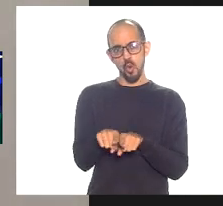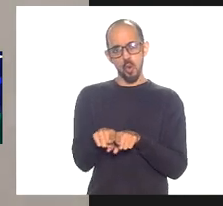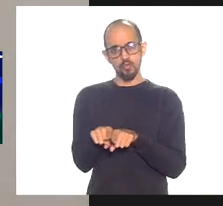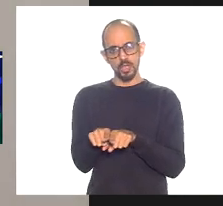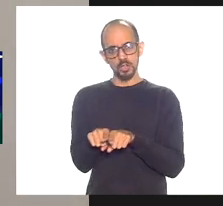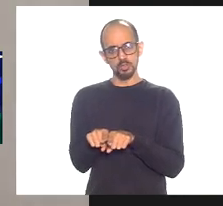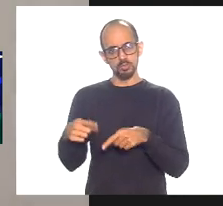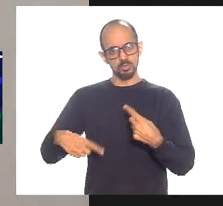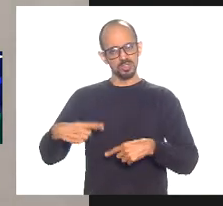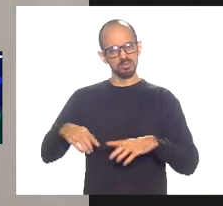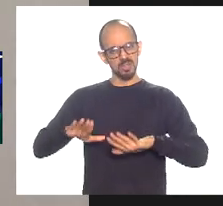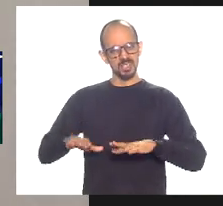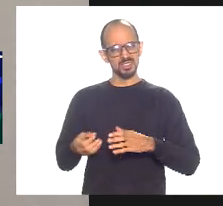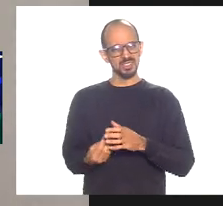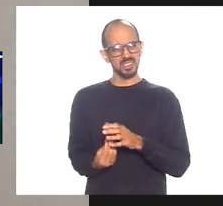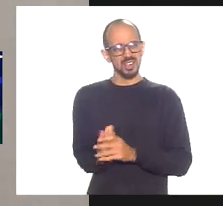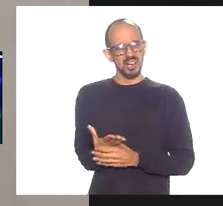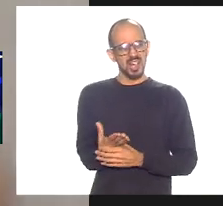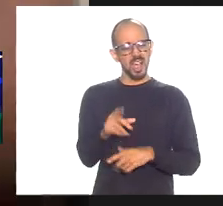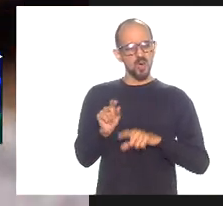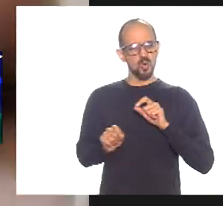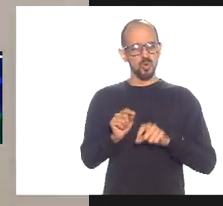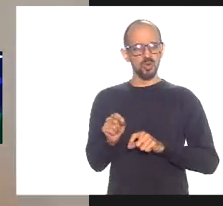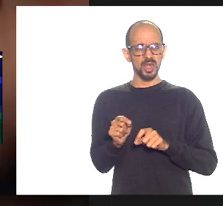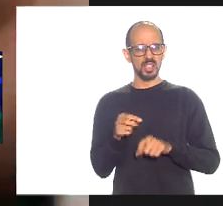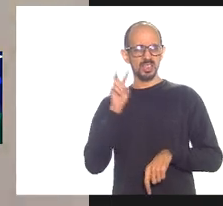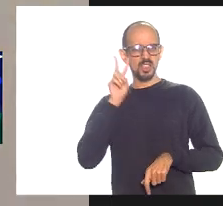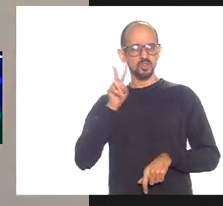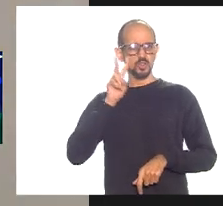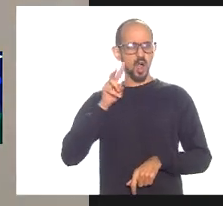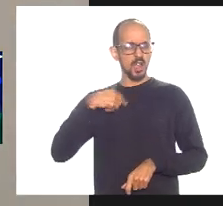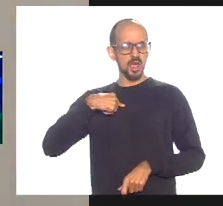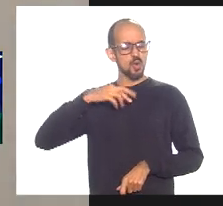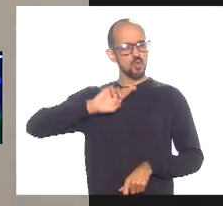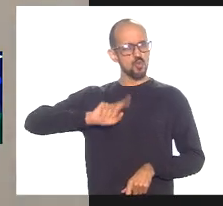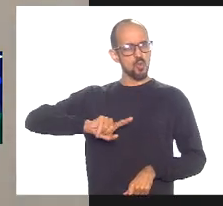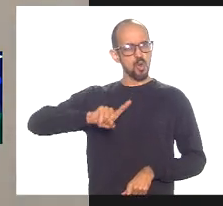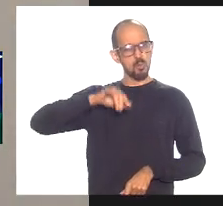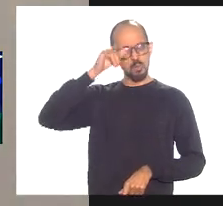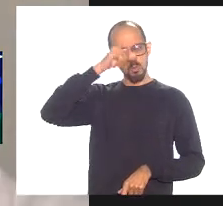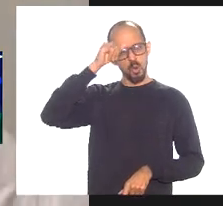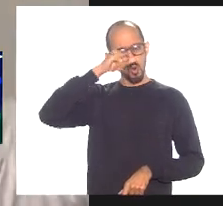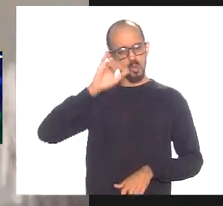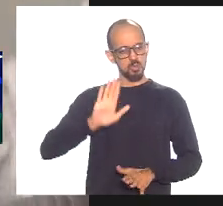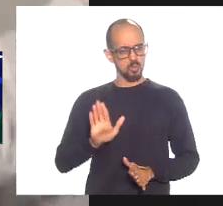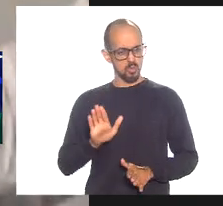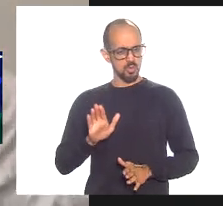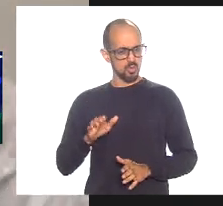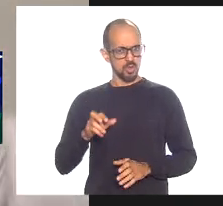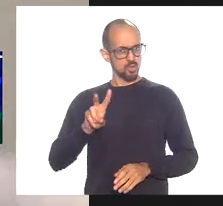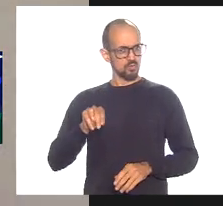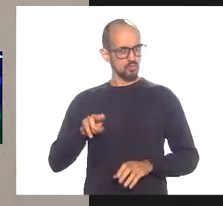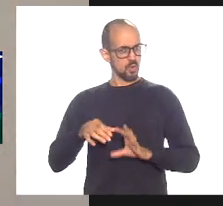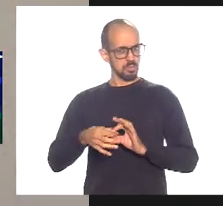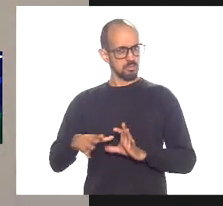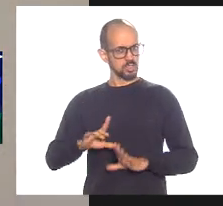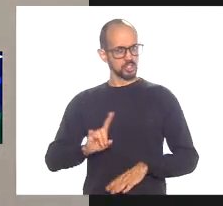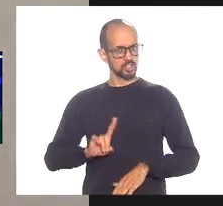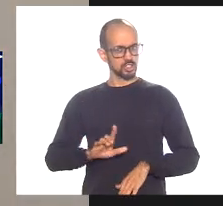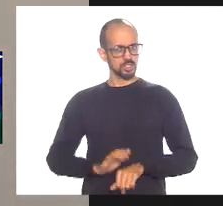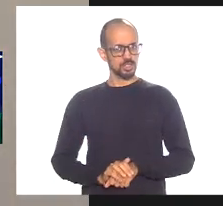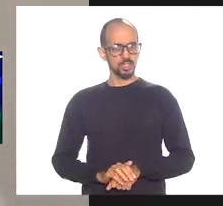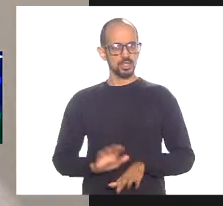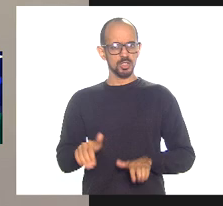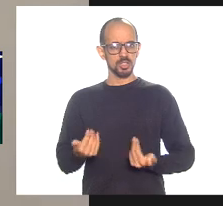criei essa narrativa que está sendo criada porque eu não sou bobo e não Vou permitir e quero discutir no voto algo